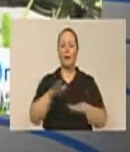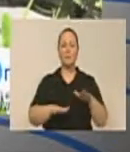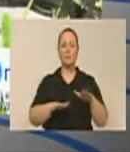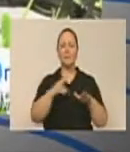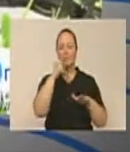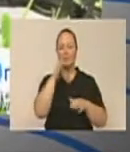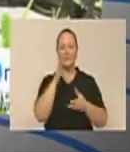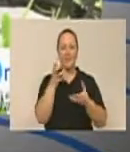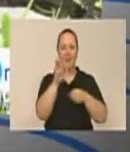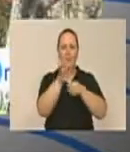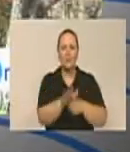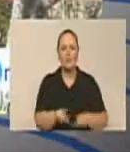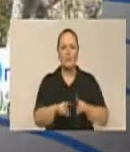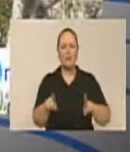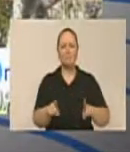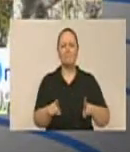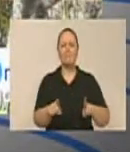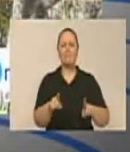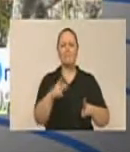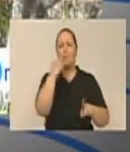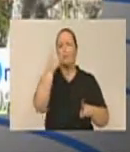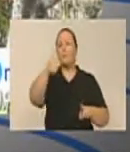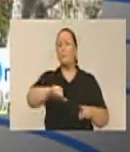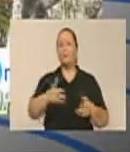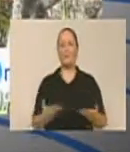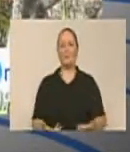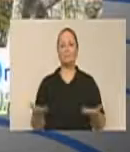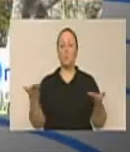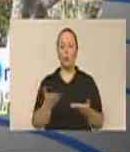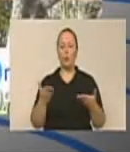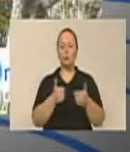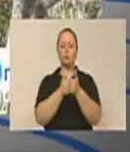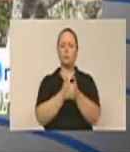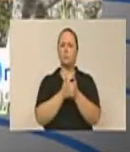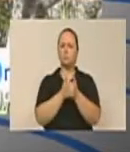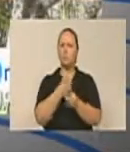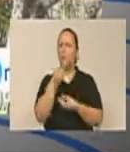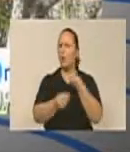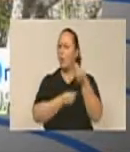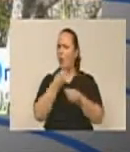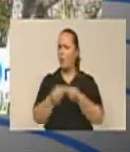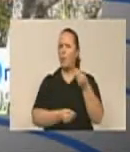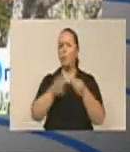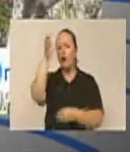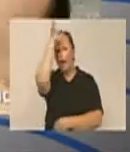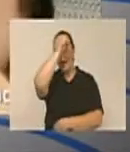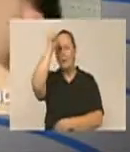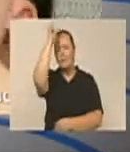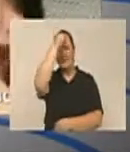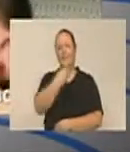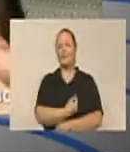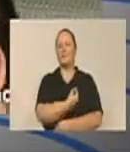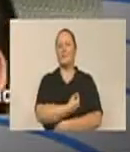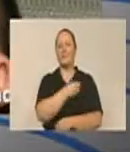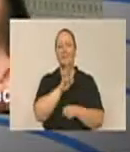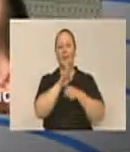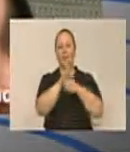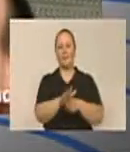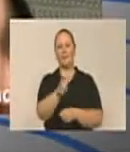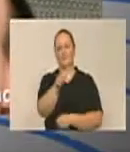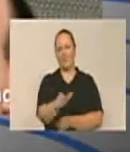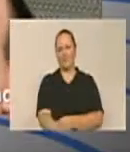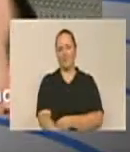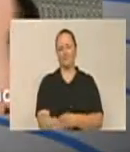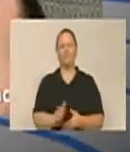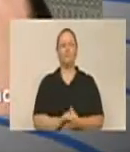podem piorar o quadro. Portanto, hoje vamos acompanhar uma simulação e aprender com as dicas do médico.